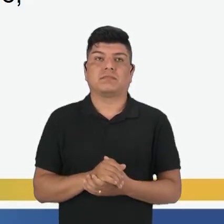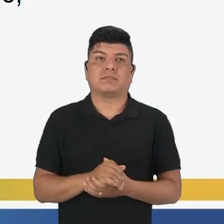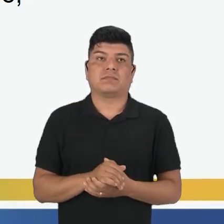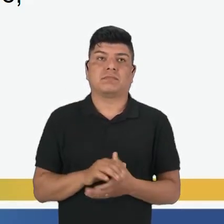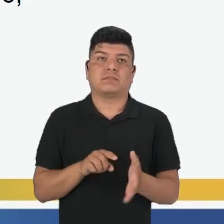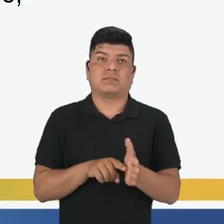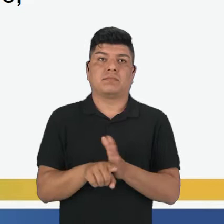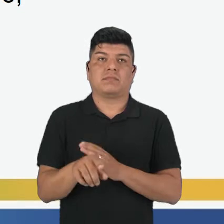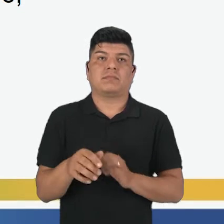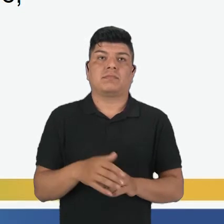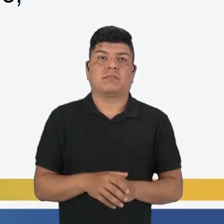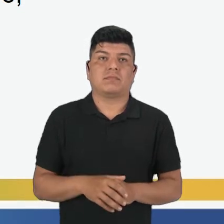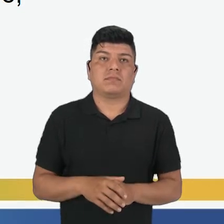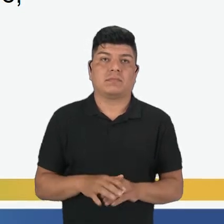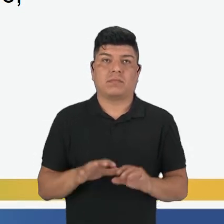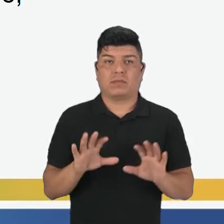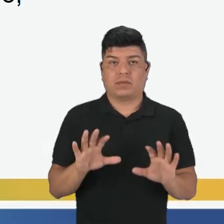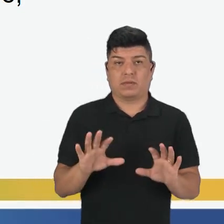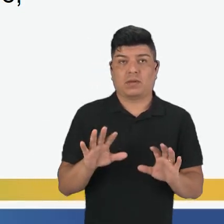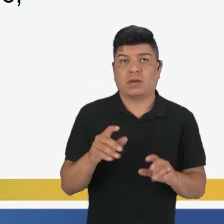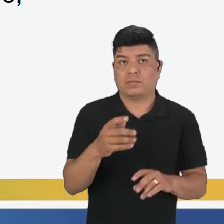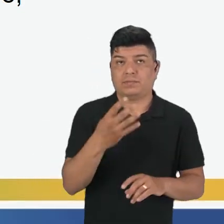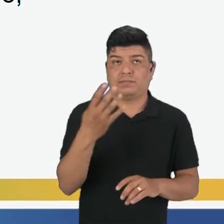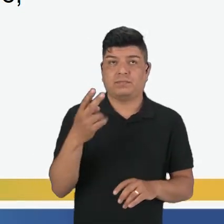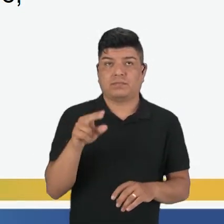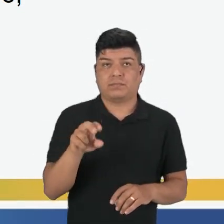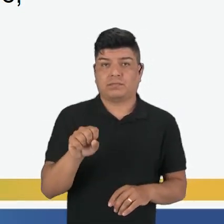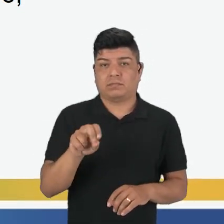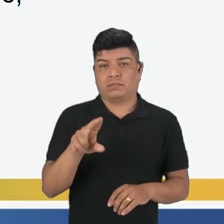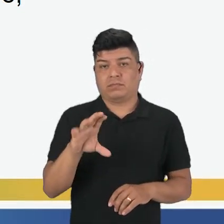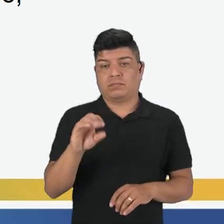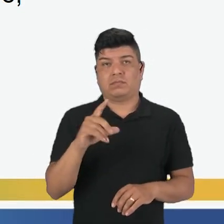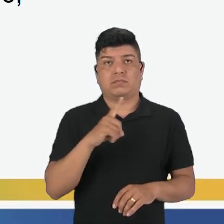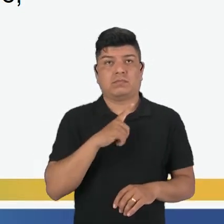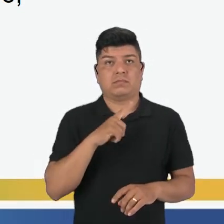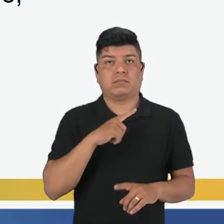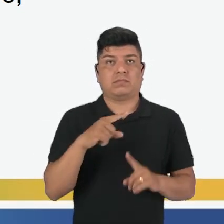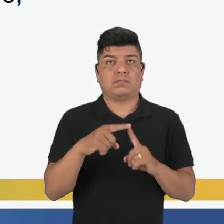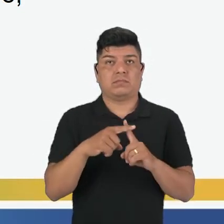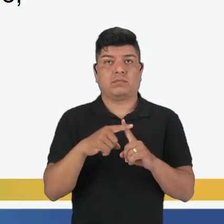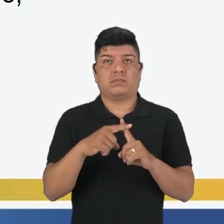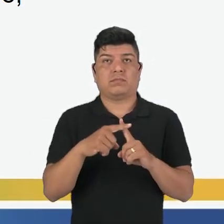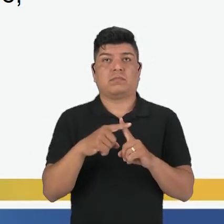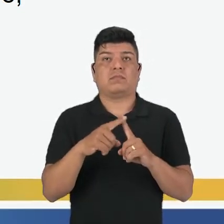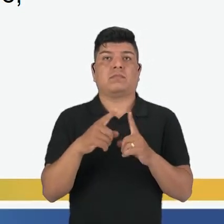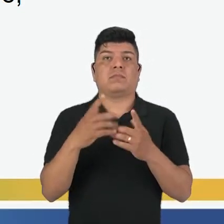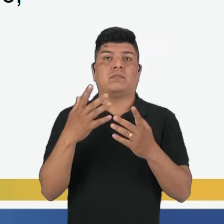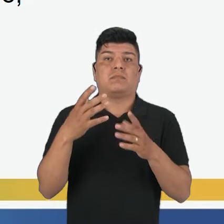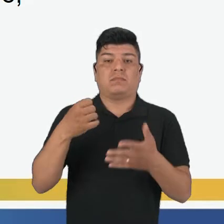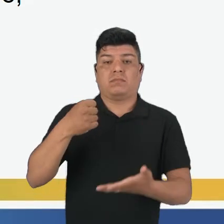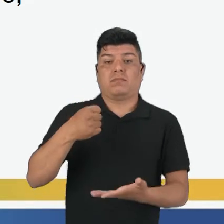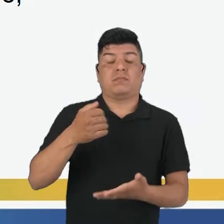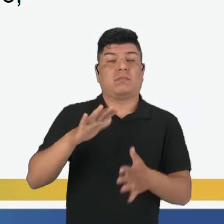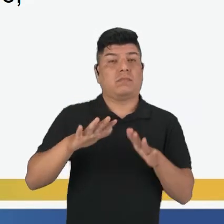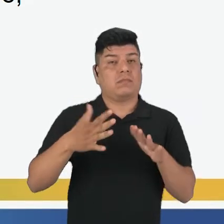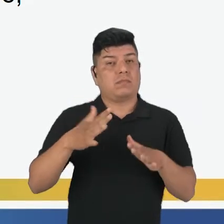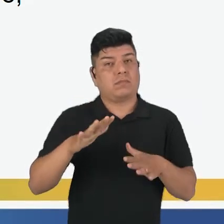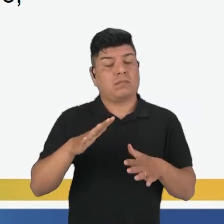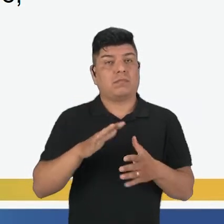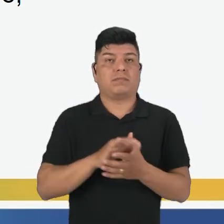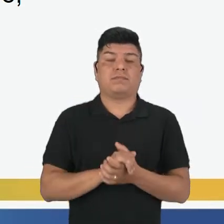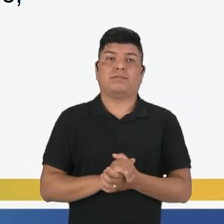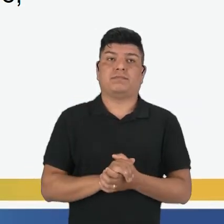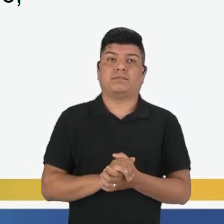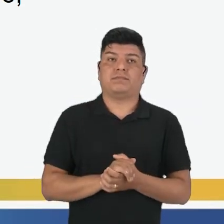me perguntando. Então, a quantidade de suco existente na jarra é aproximadamente...